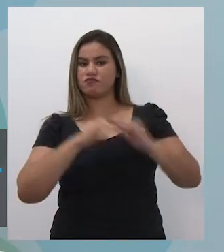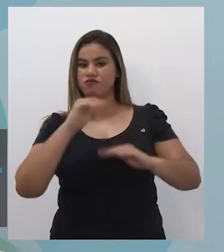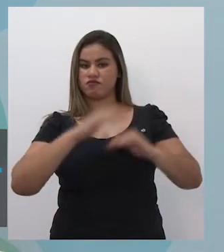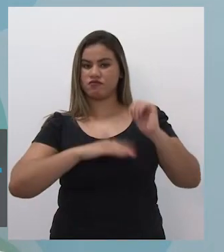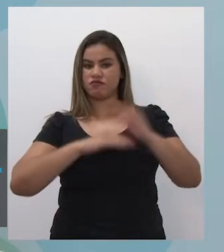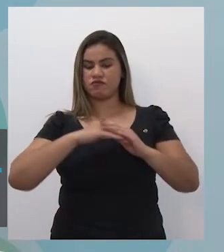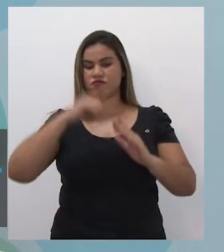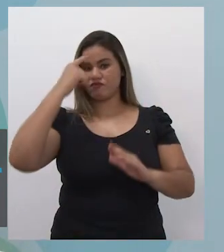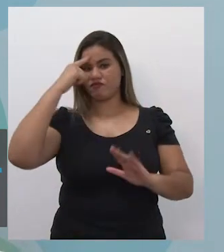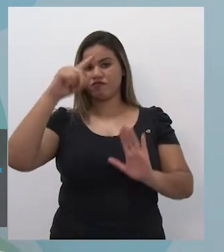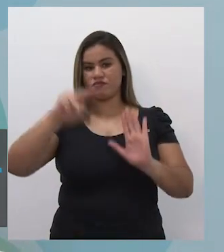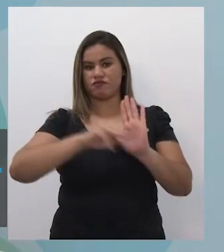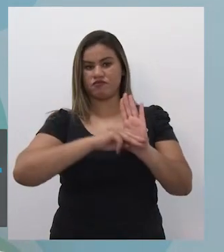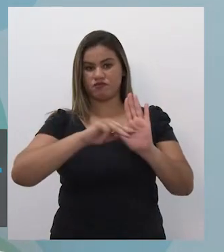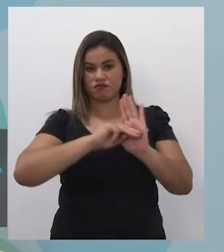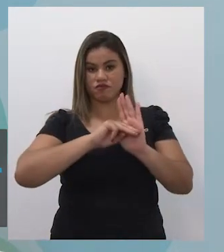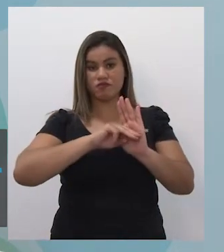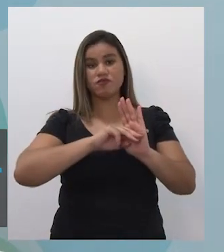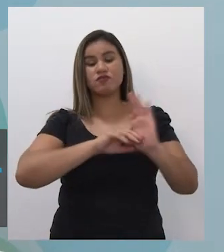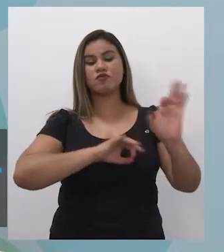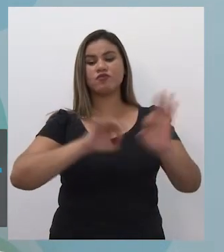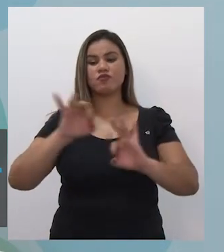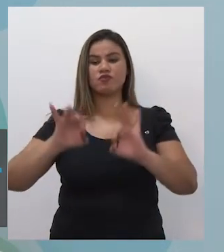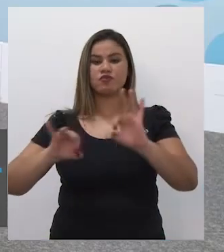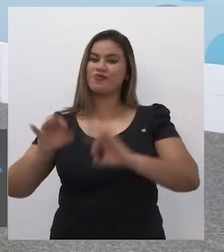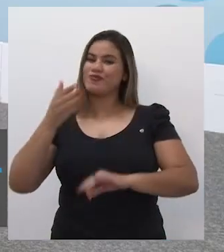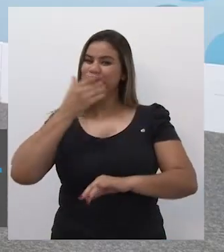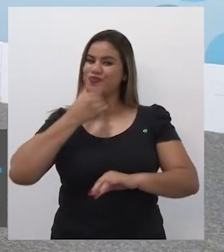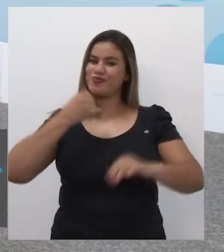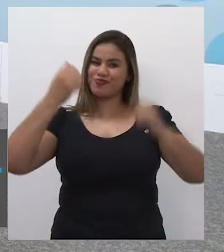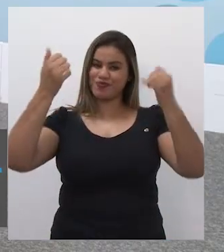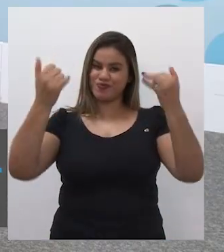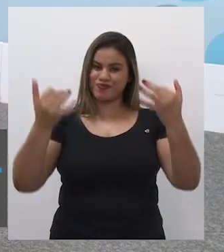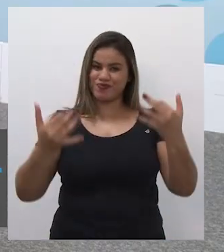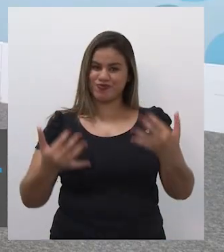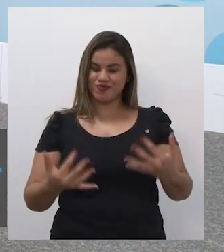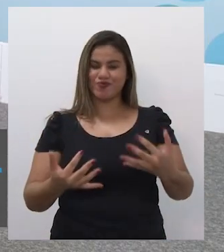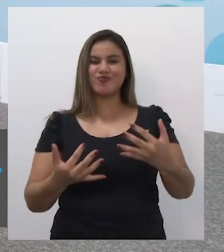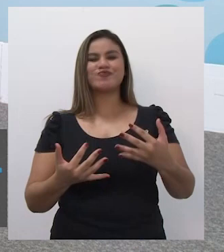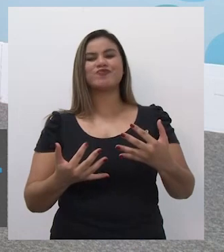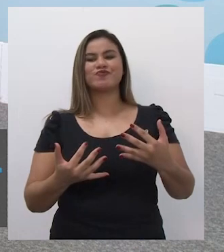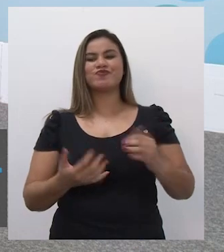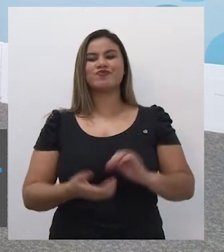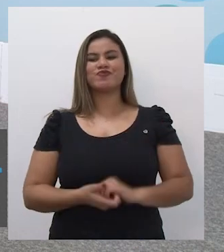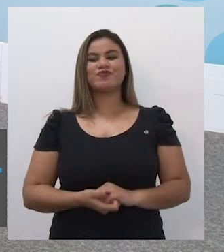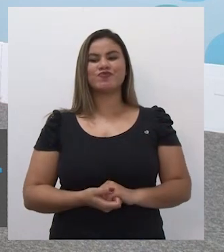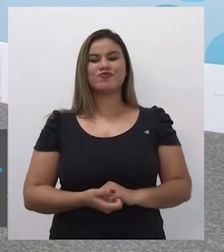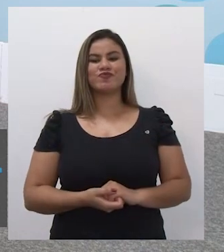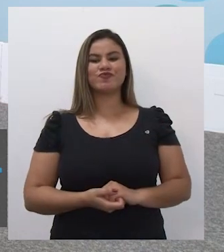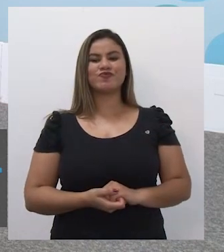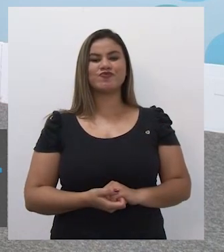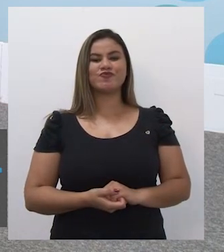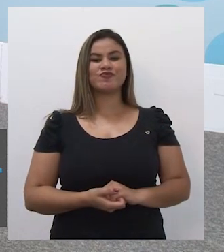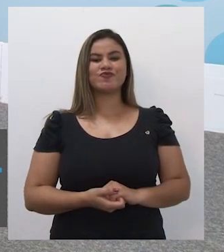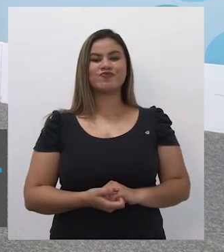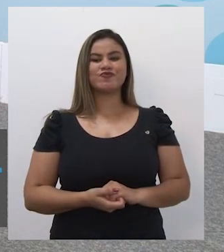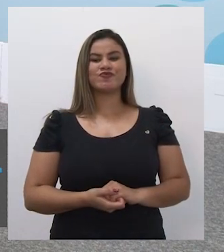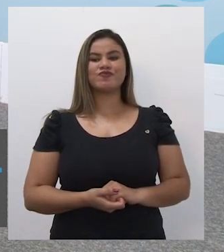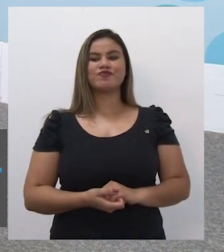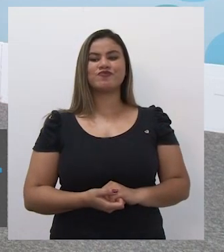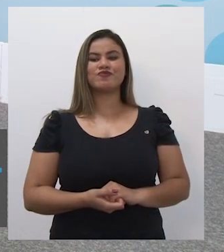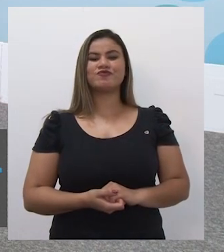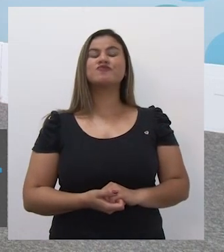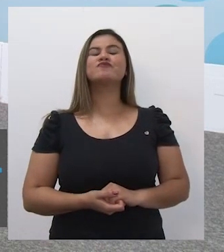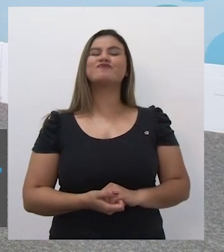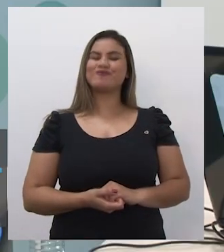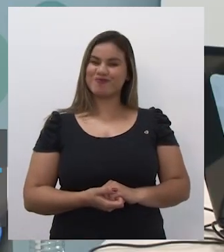dessa metodologia de projetos. Passo a palavra para o Max, então, que vai falar aí com vocês um pouquinho sobre isso. Muito bem, então,